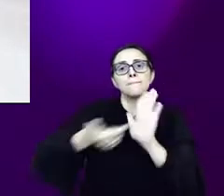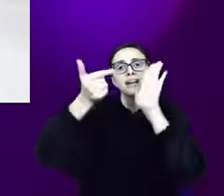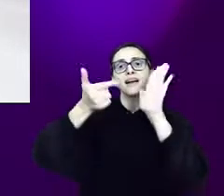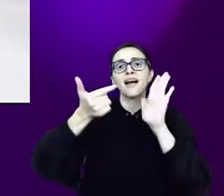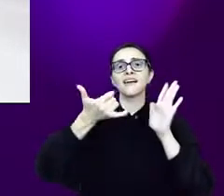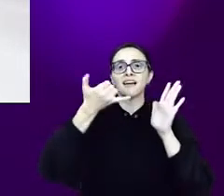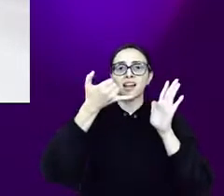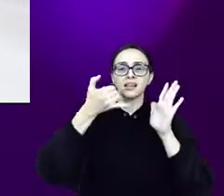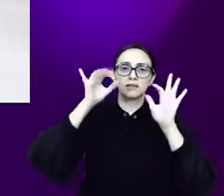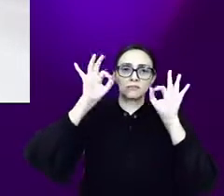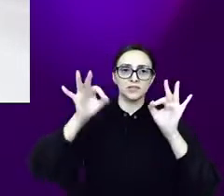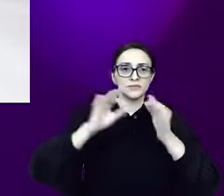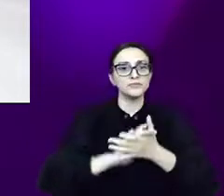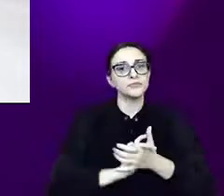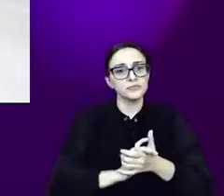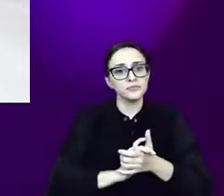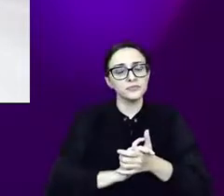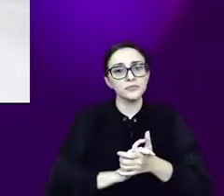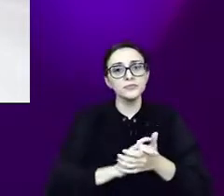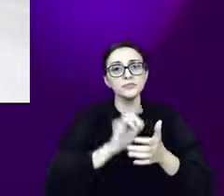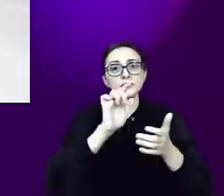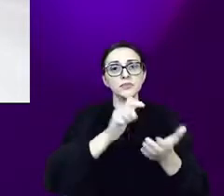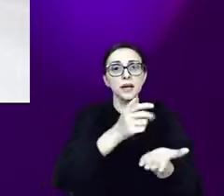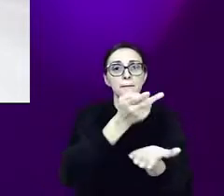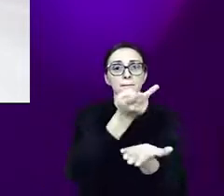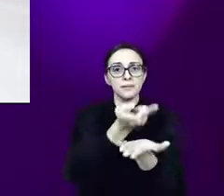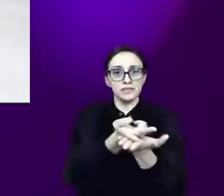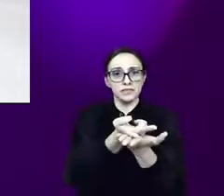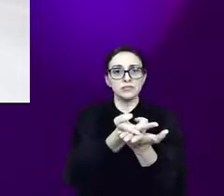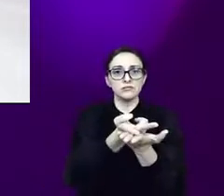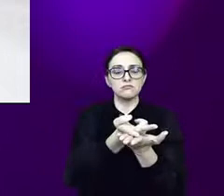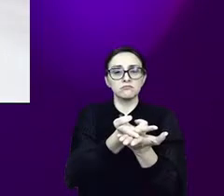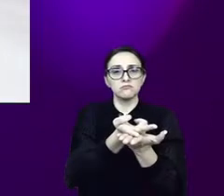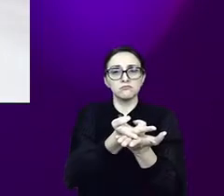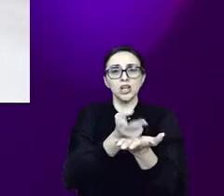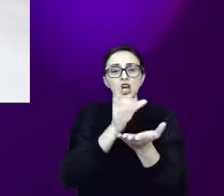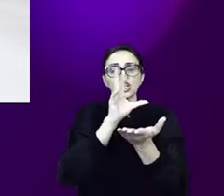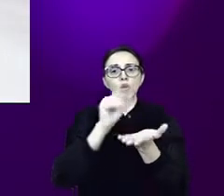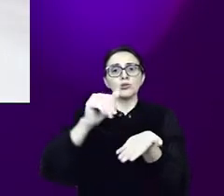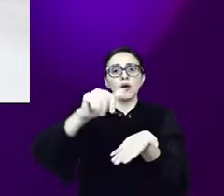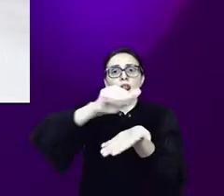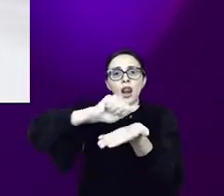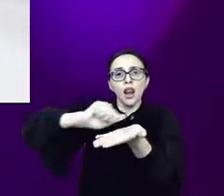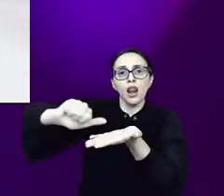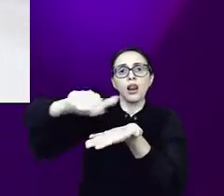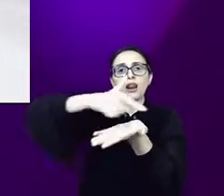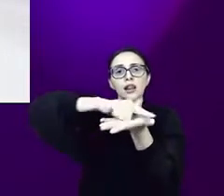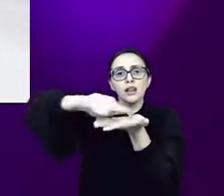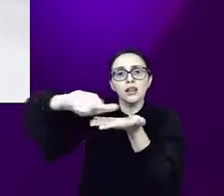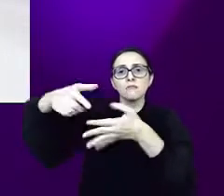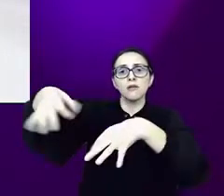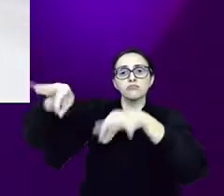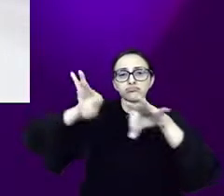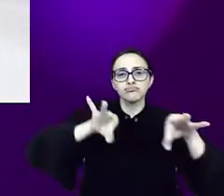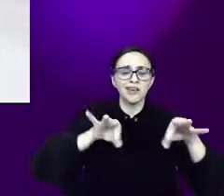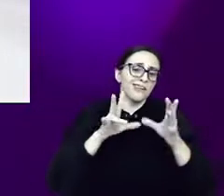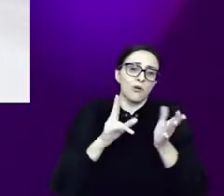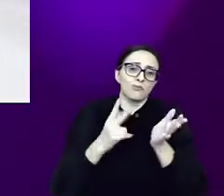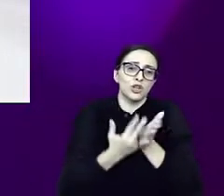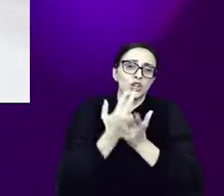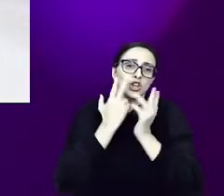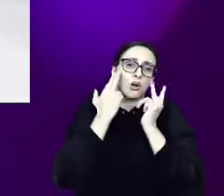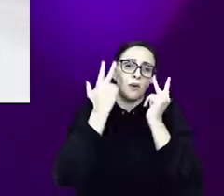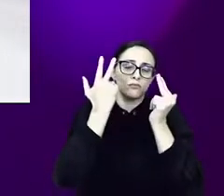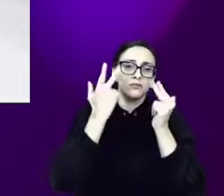Codman. O paciente faz feita toda a asepsia, antisepsia, cobertura do paciente, como uma cirurgia normal,